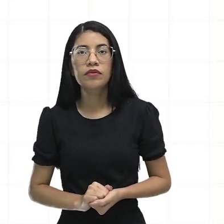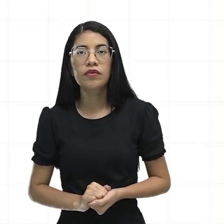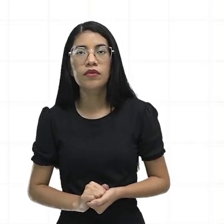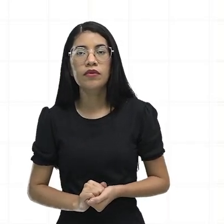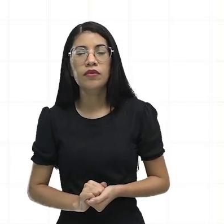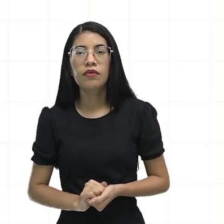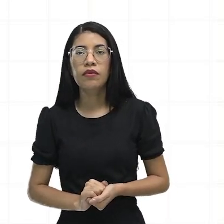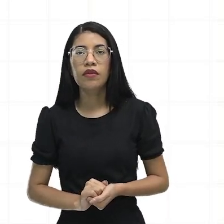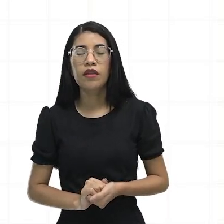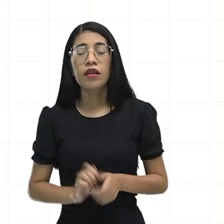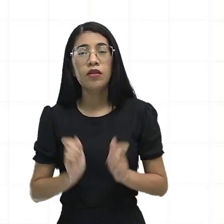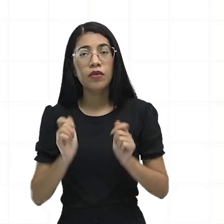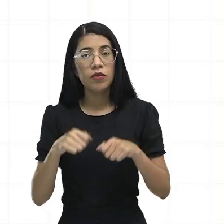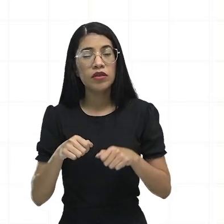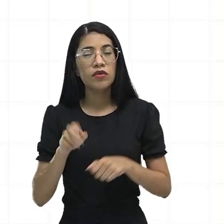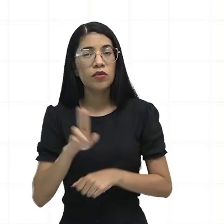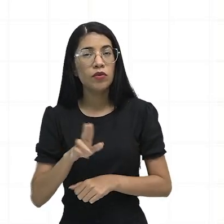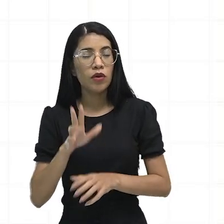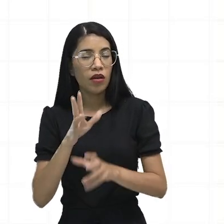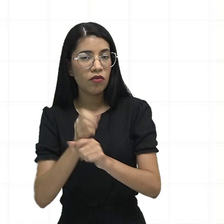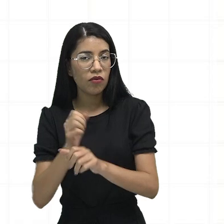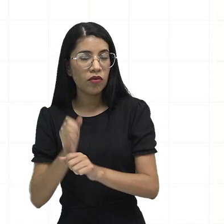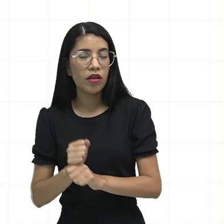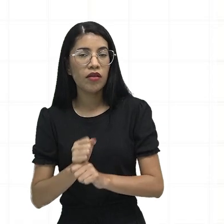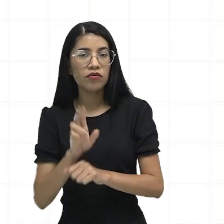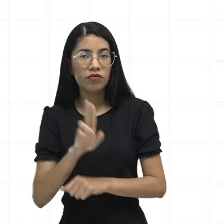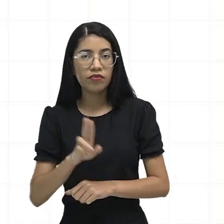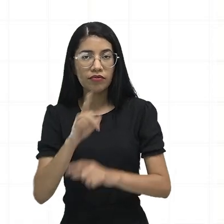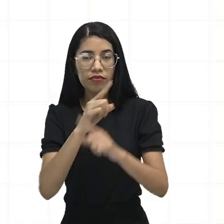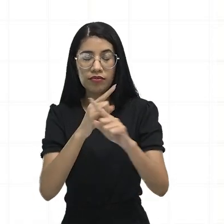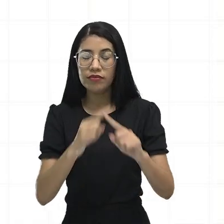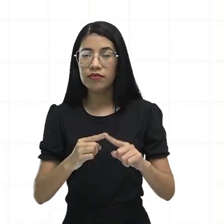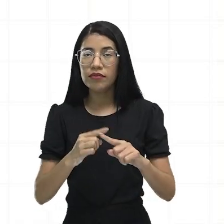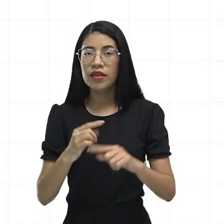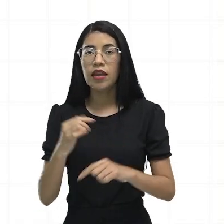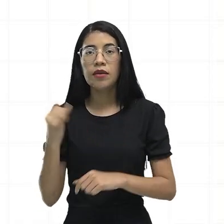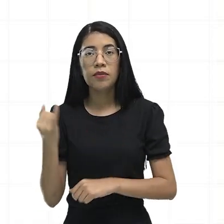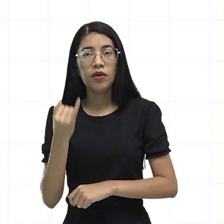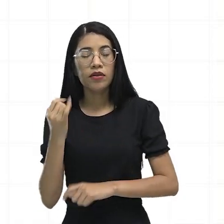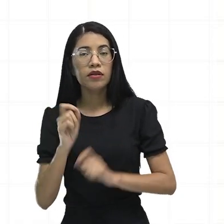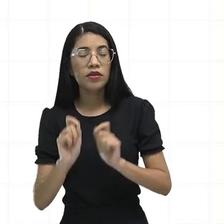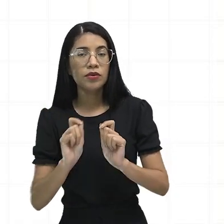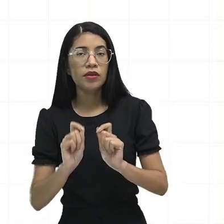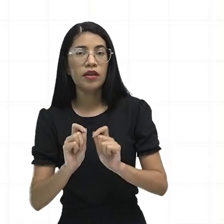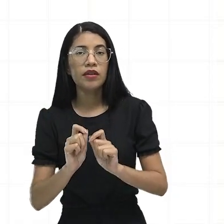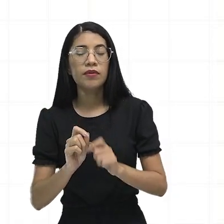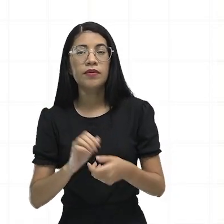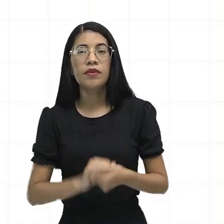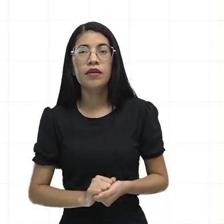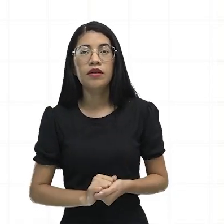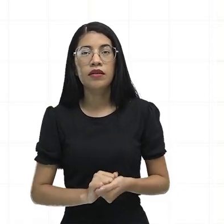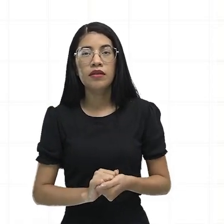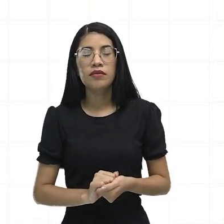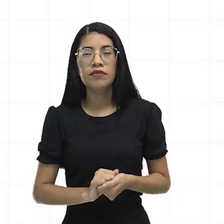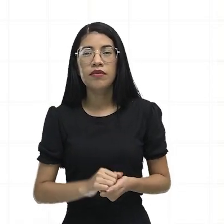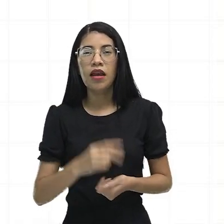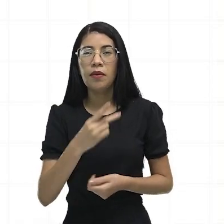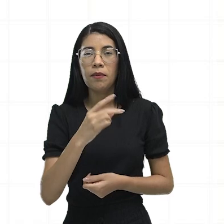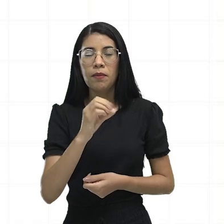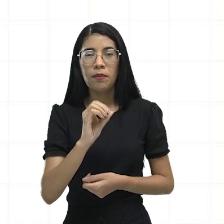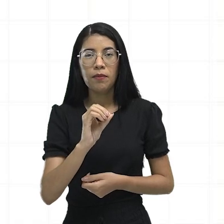Para resolver situações utilizando a regra de 3, é fundamental que exista a